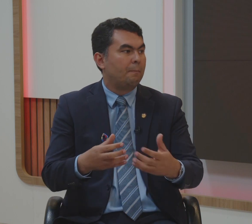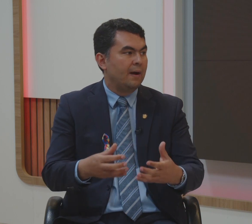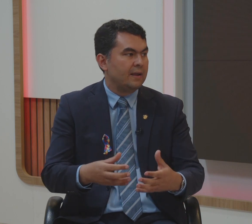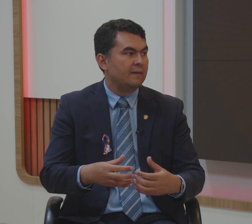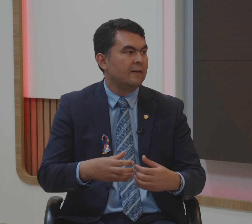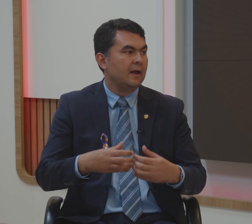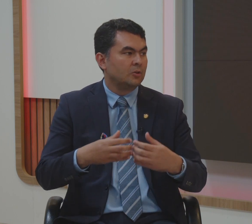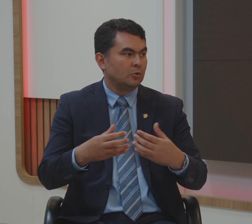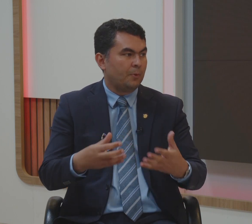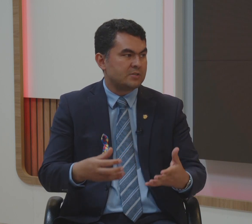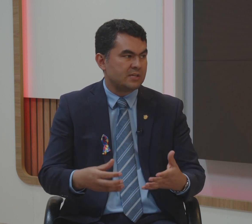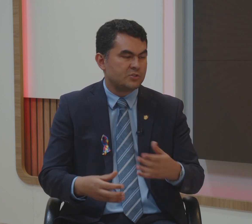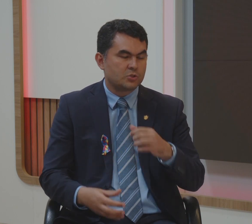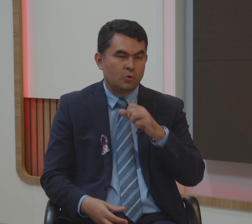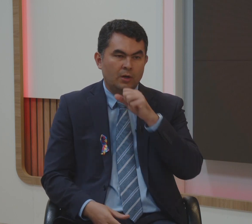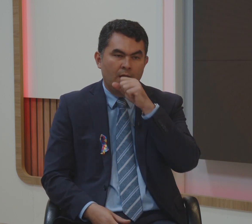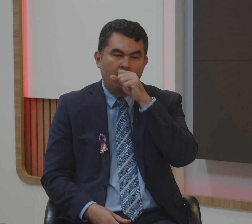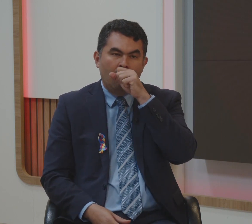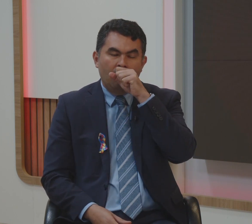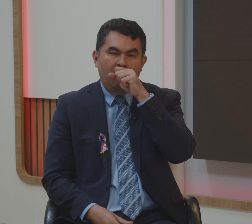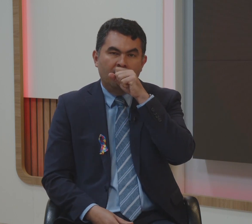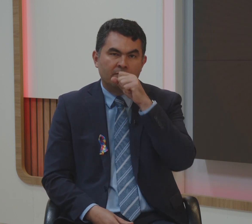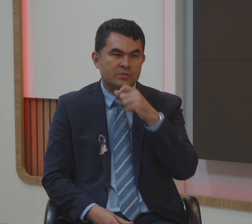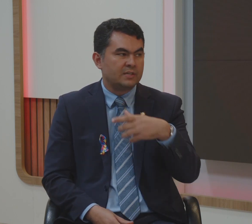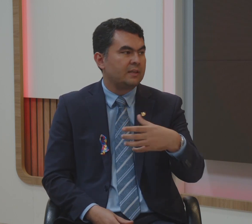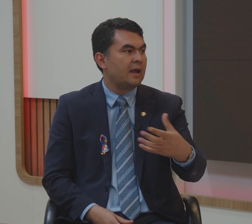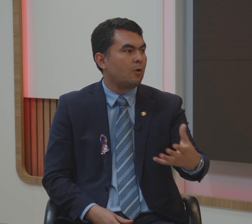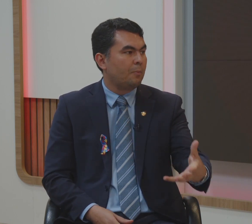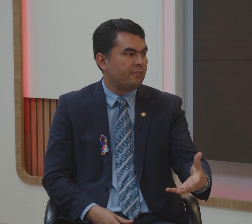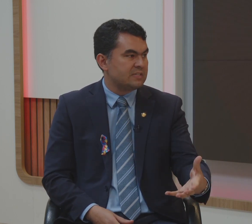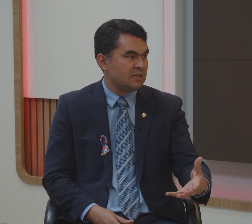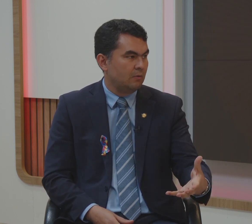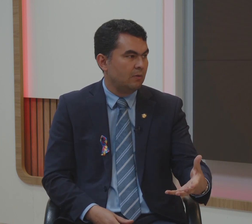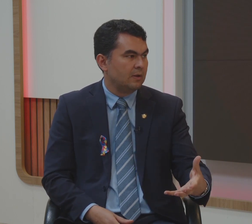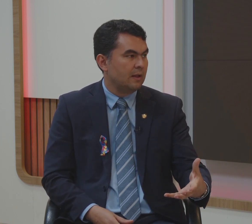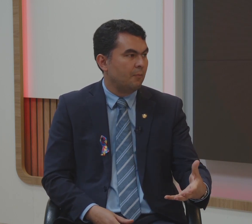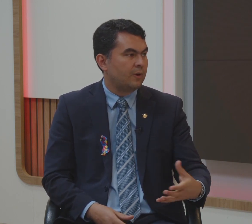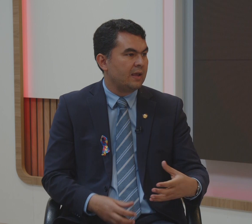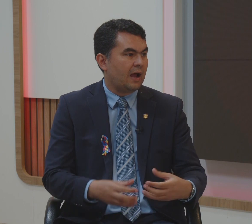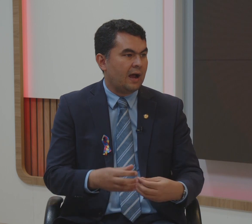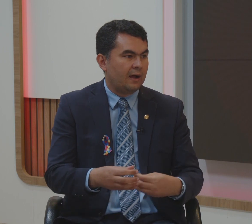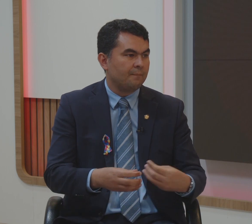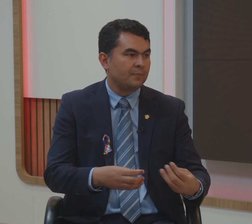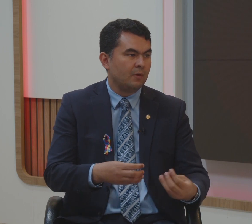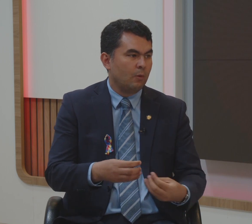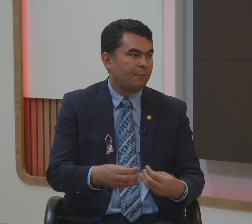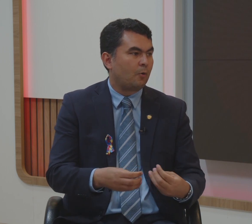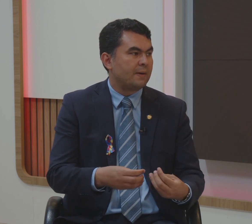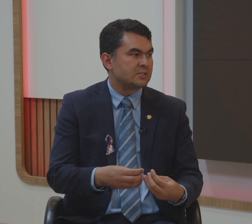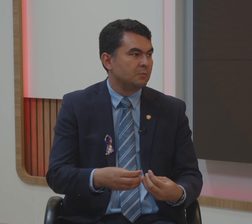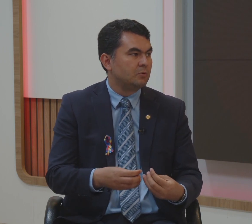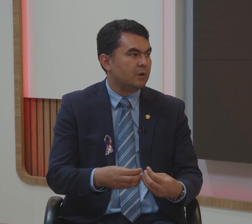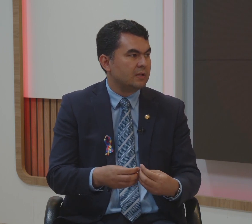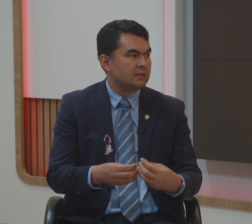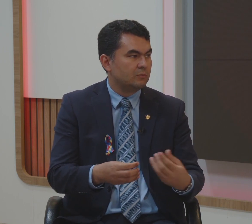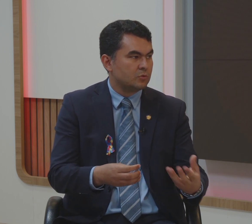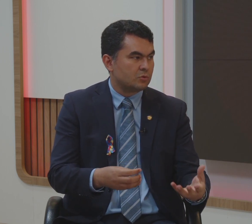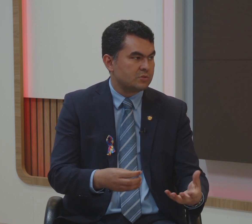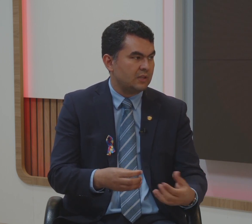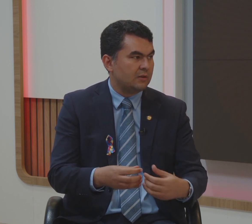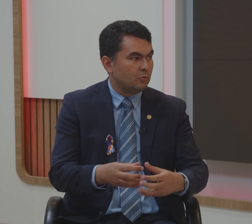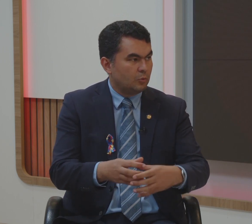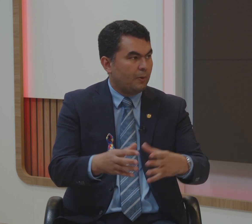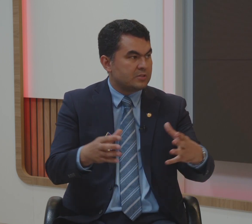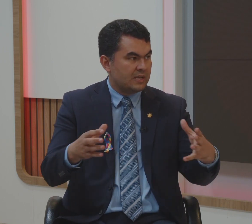que acompanha todo o processo de escolha, você tem a comprovação. Porque há uma preocupação muito grande